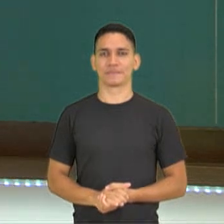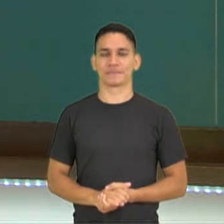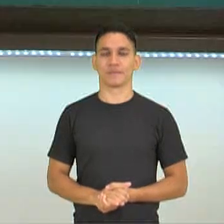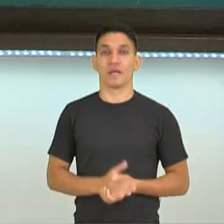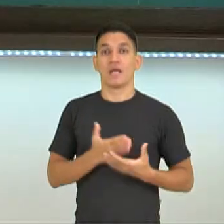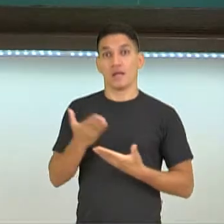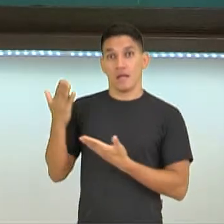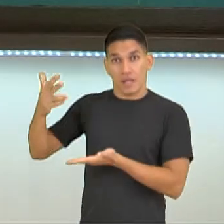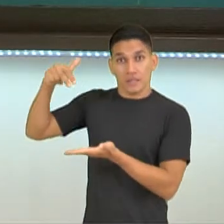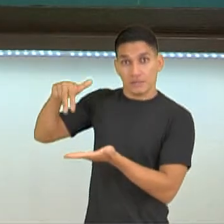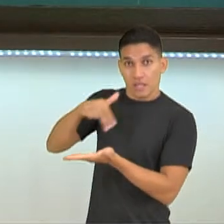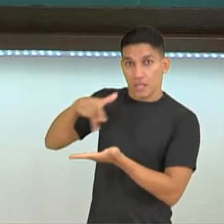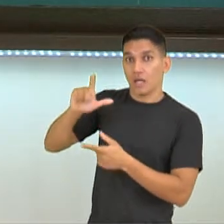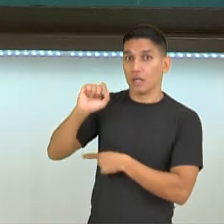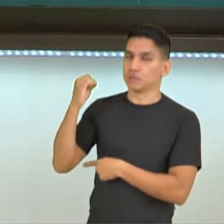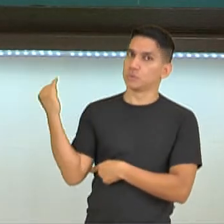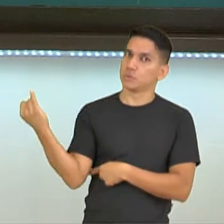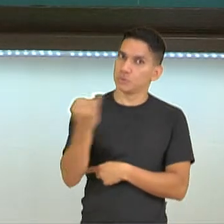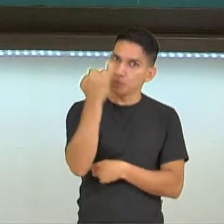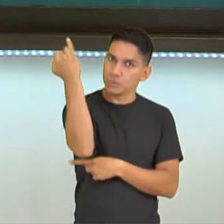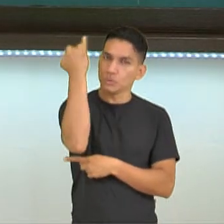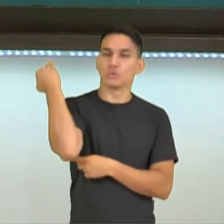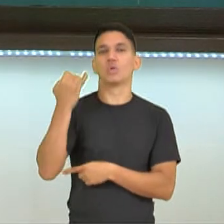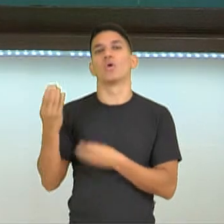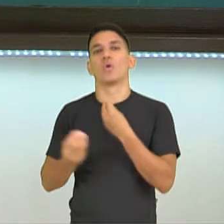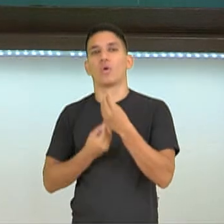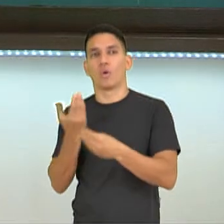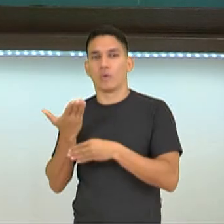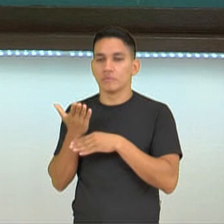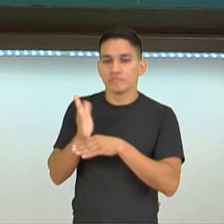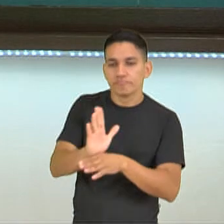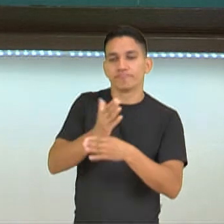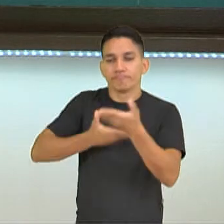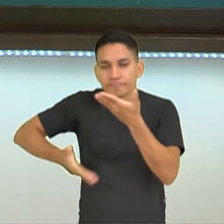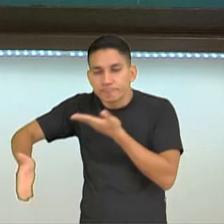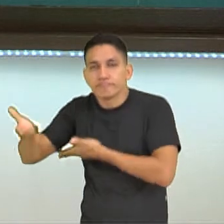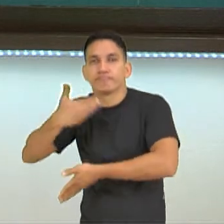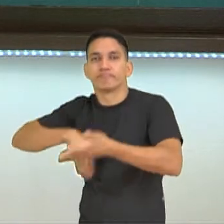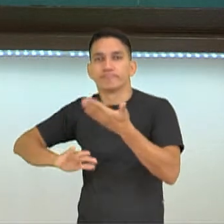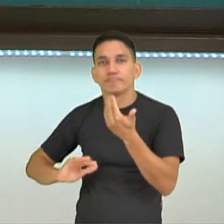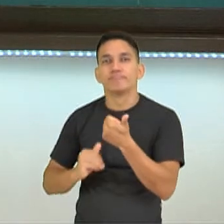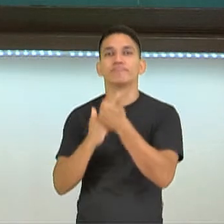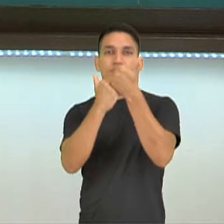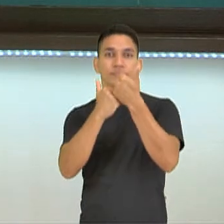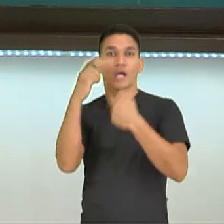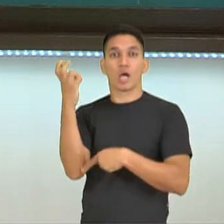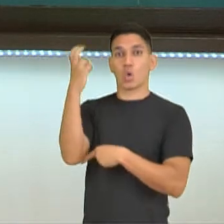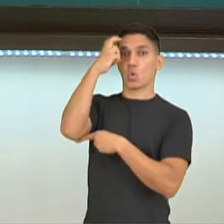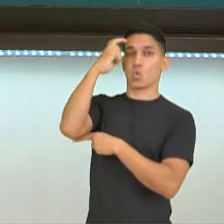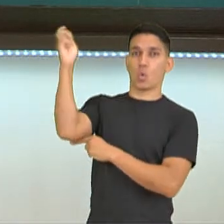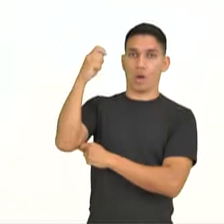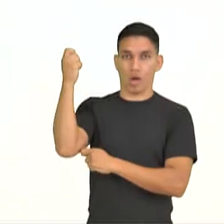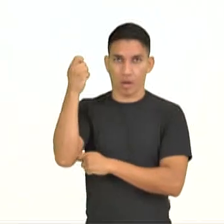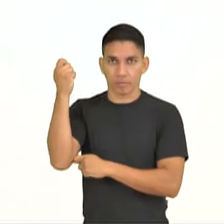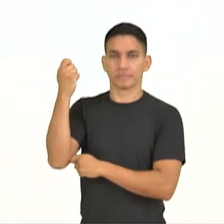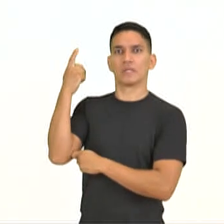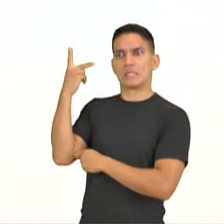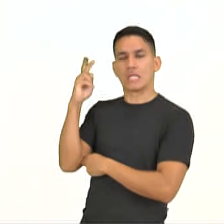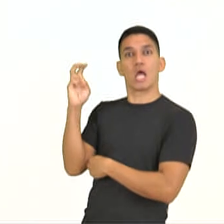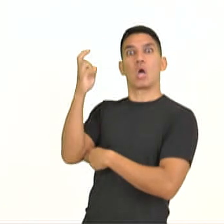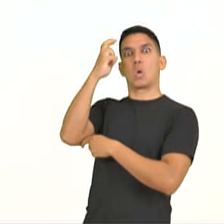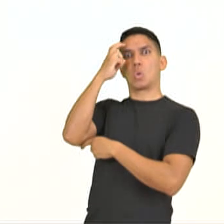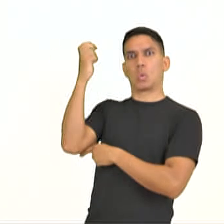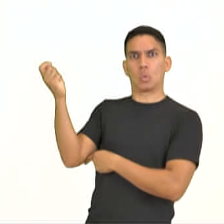Elas têm uma grande importância na manutenção desta cultura gaúcha. A cultura gaúcha ela é